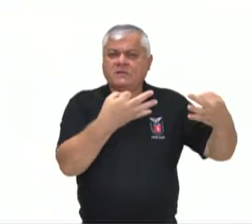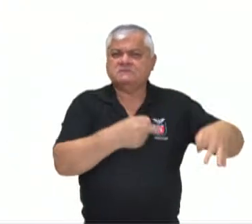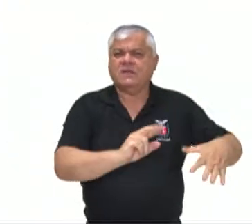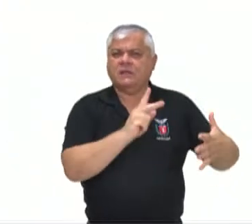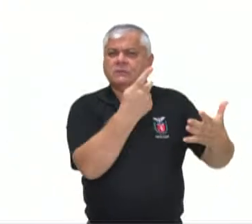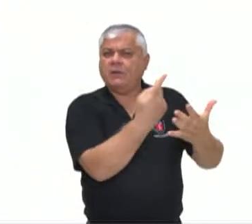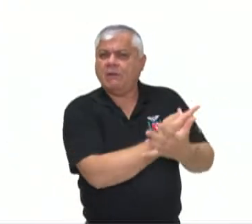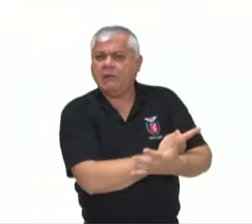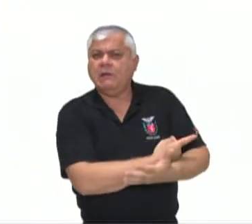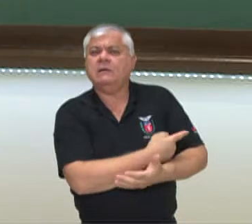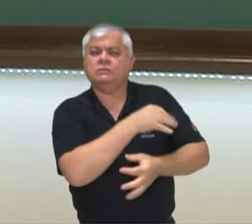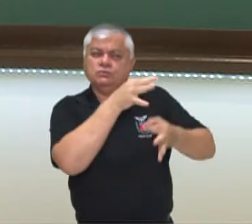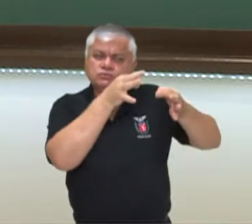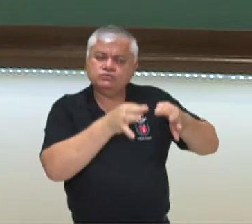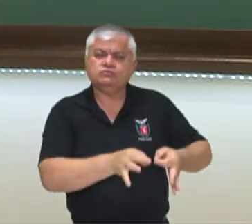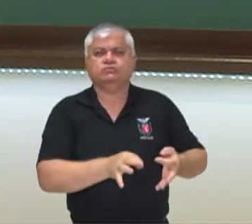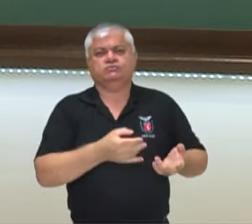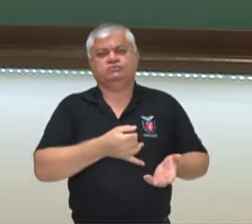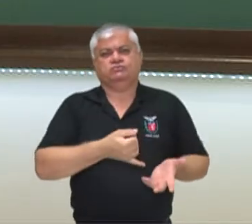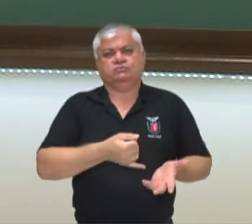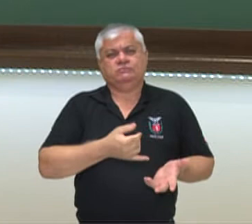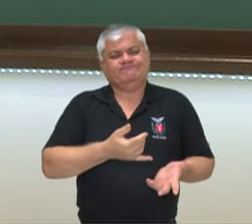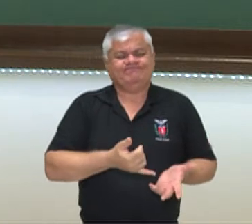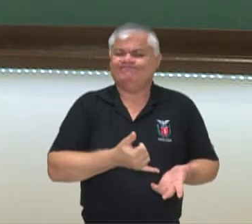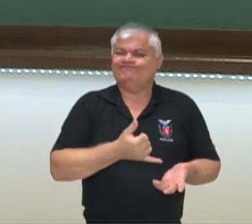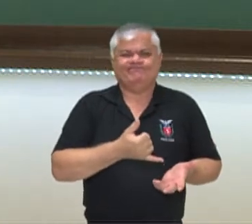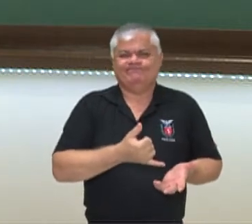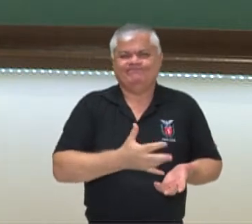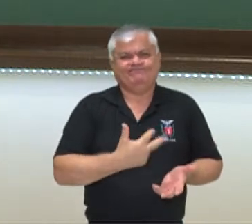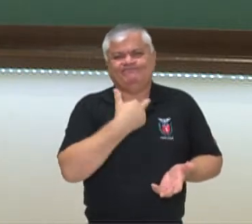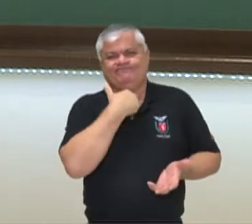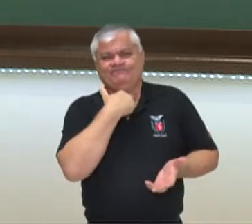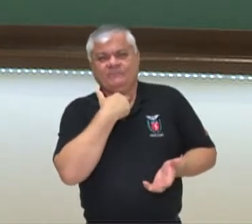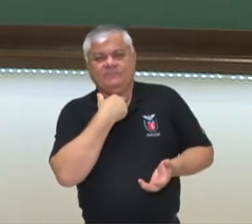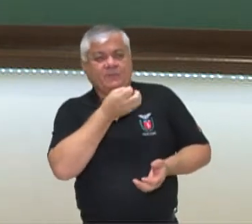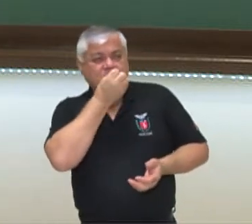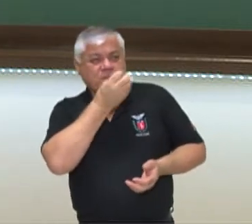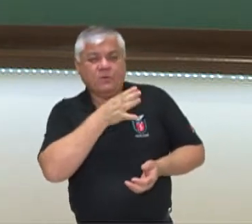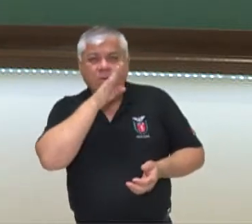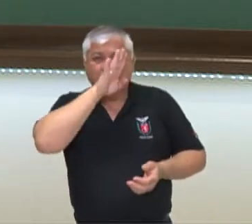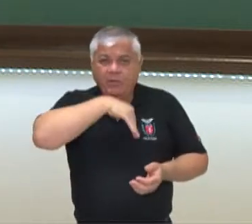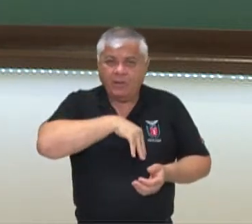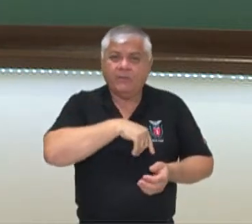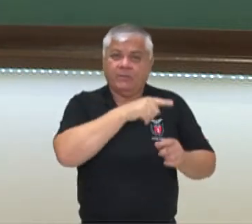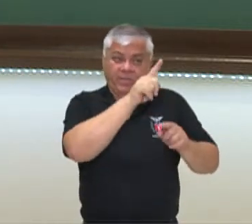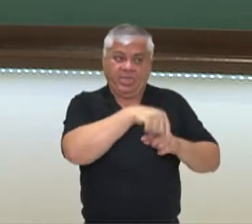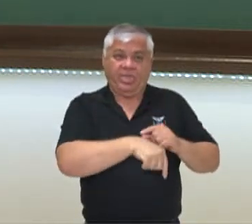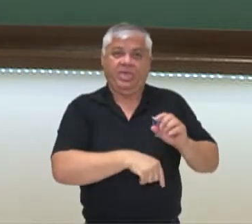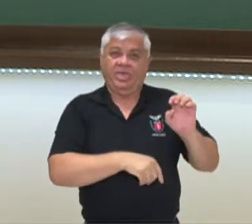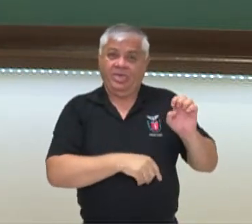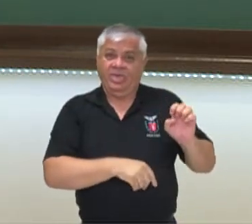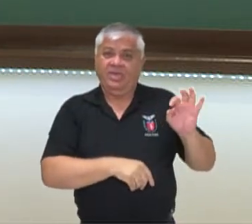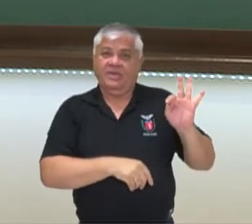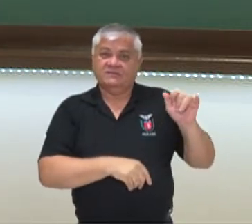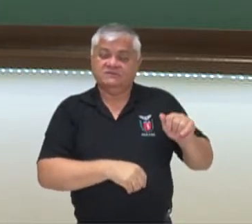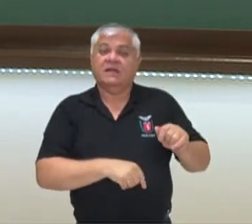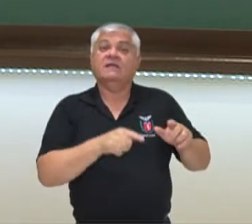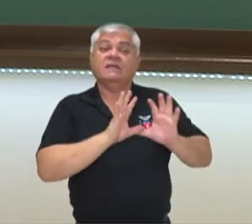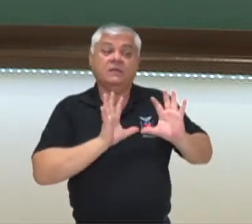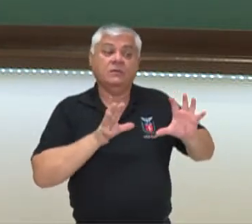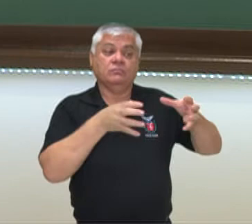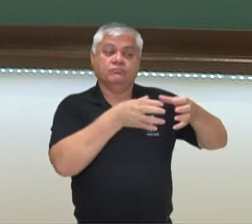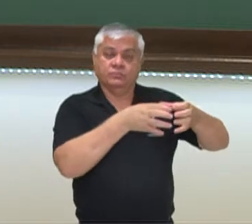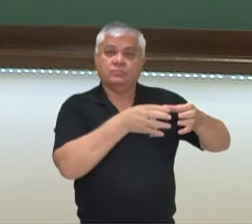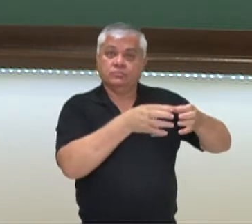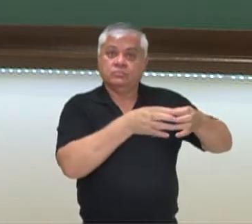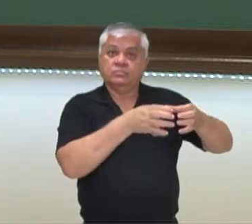e errado, o que é justo e injusto, por exemplo, que o bem e o mal. Por exemplo, nós temos o Comitê de Ética,